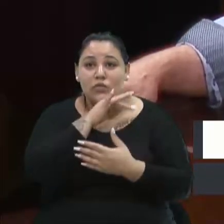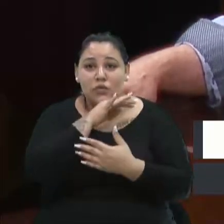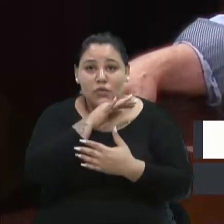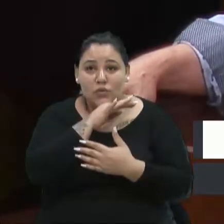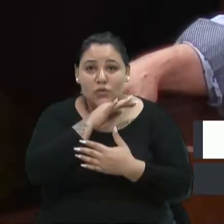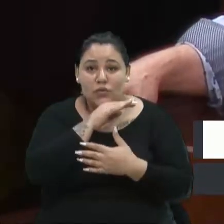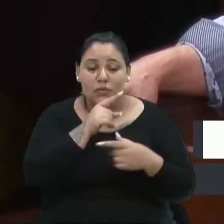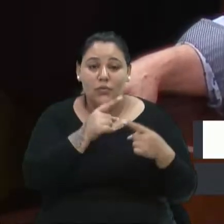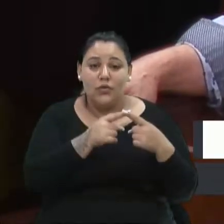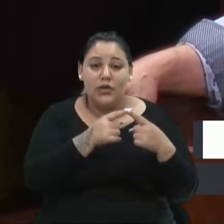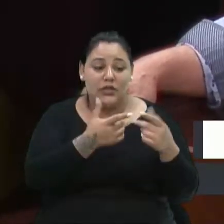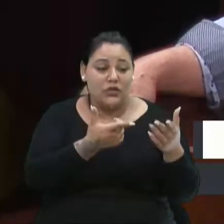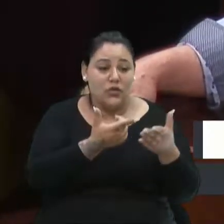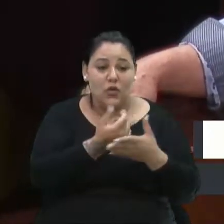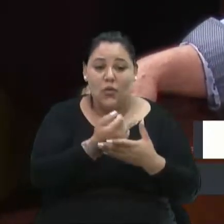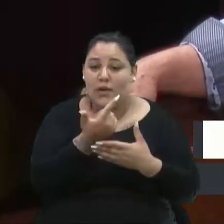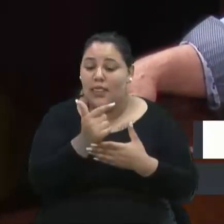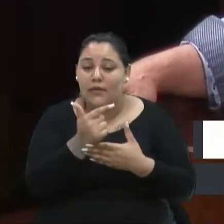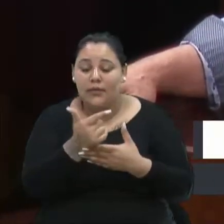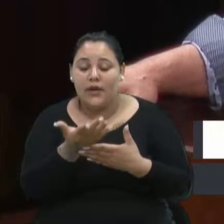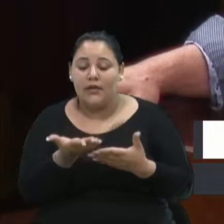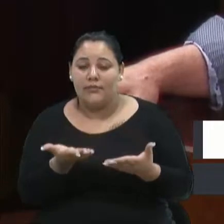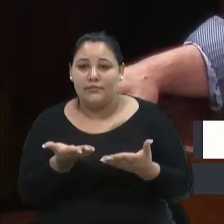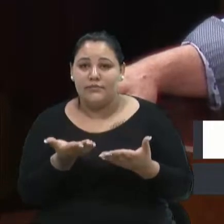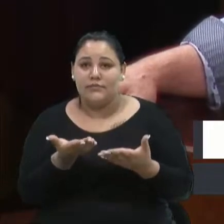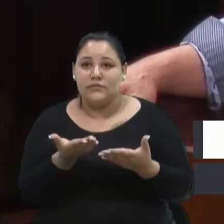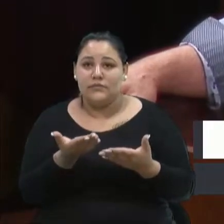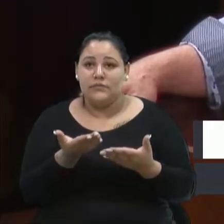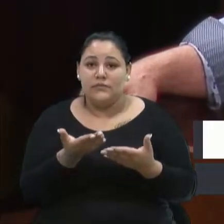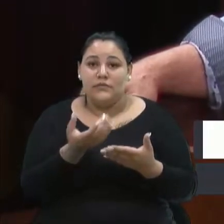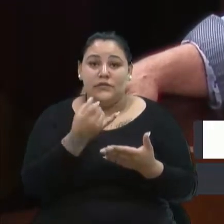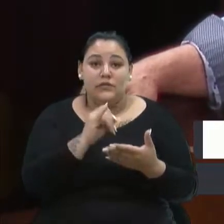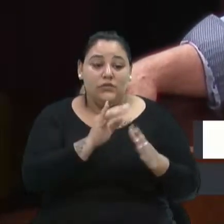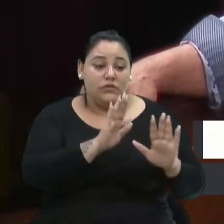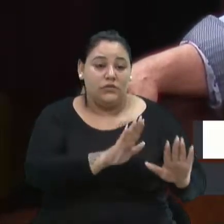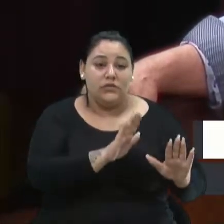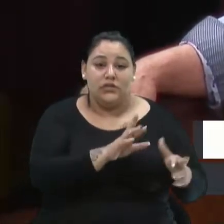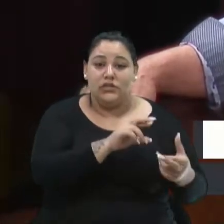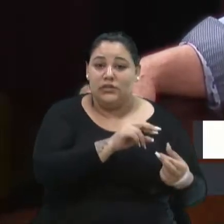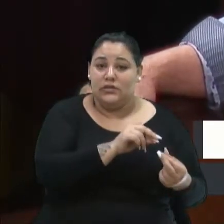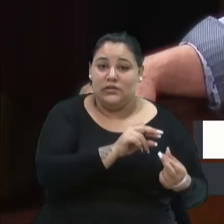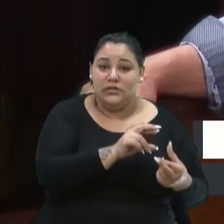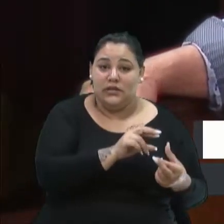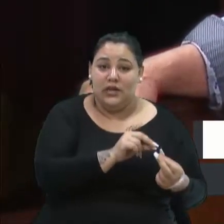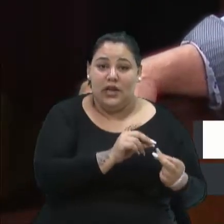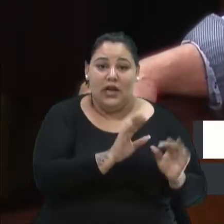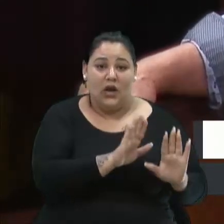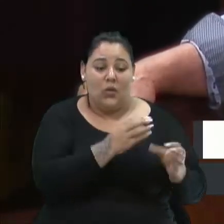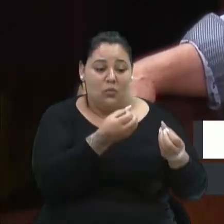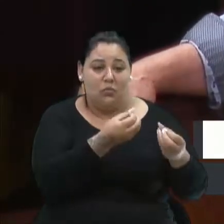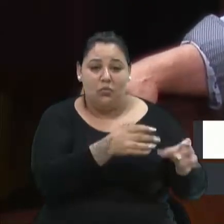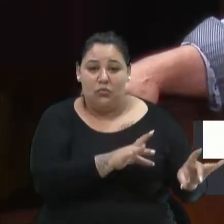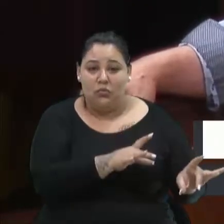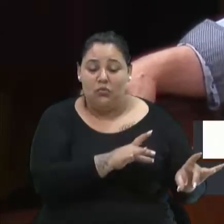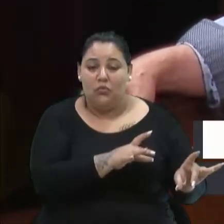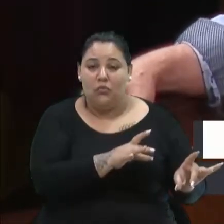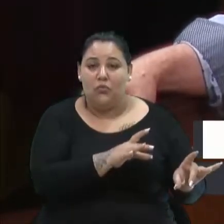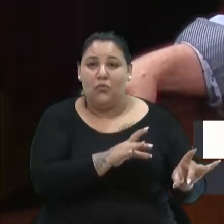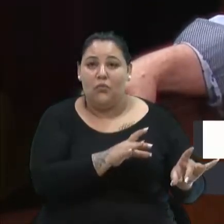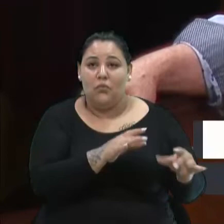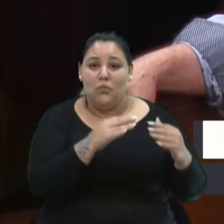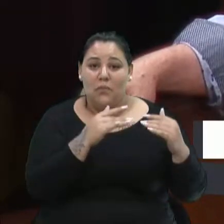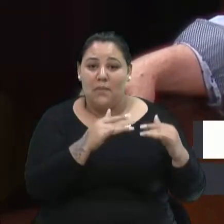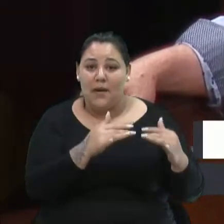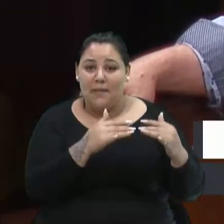nunca tem. E quando tu deixa sucatear um britador, pior ainda. Como sempre funcionou ali